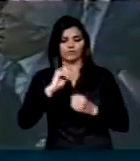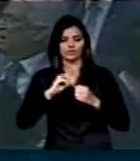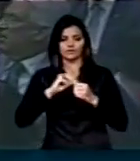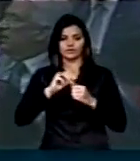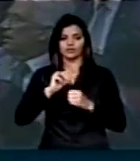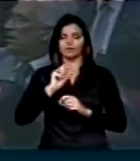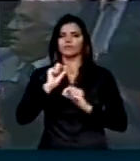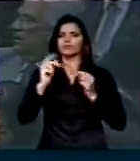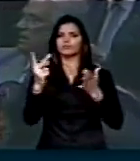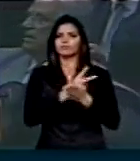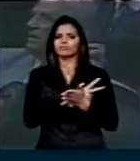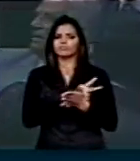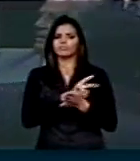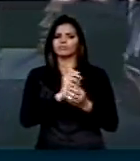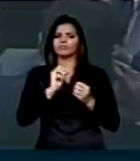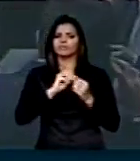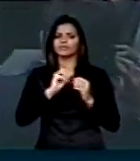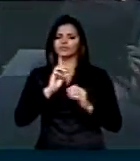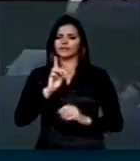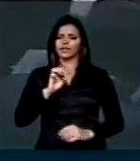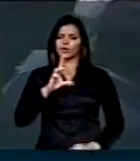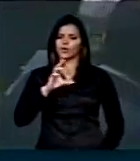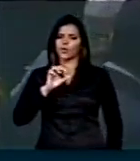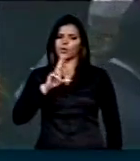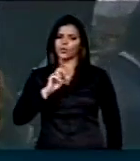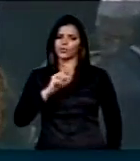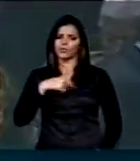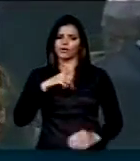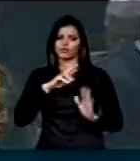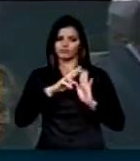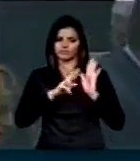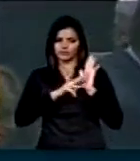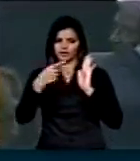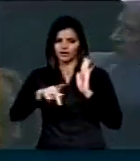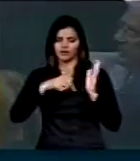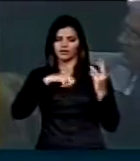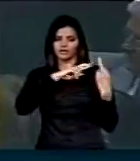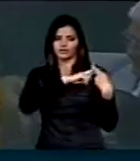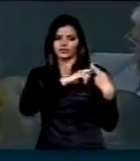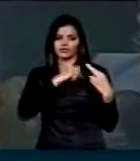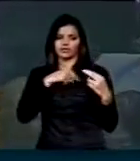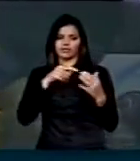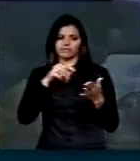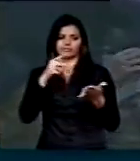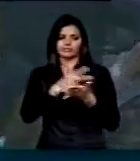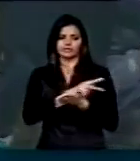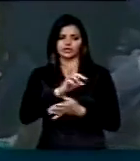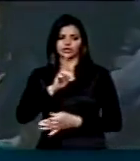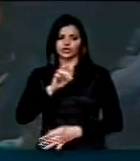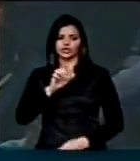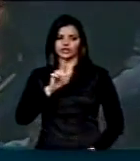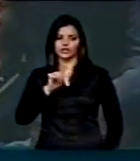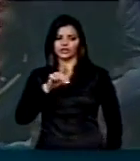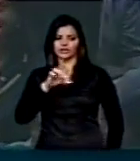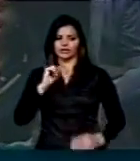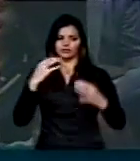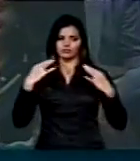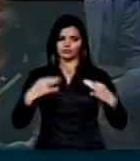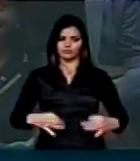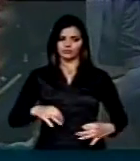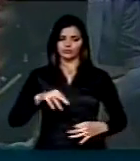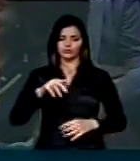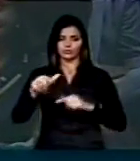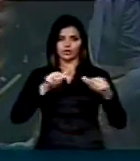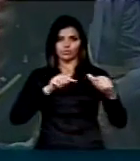ato atentatório ao decoro parlamentar que afete a dignidade do mandato estará sujeito à